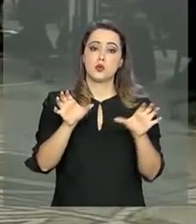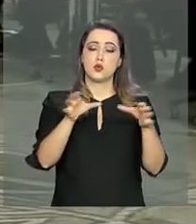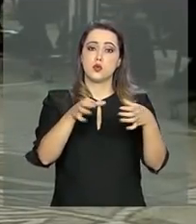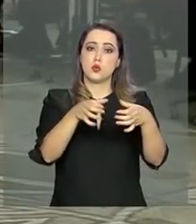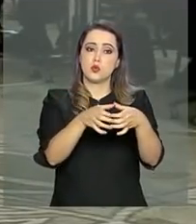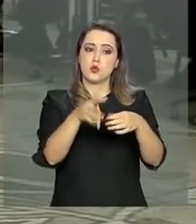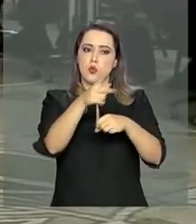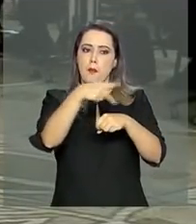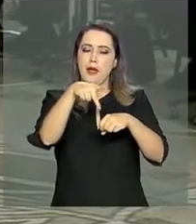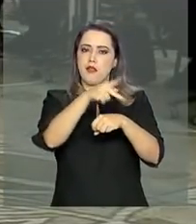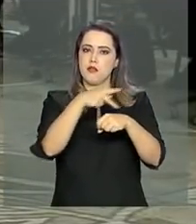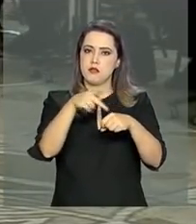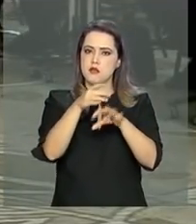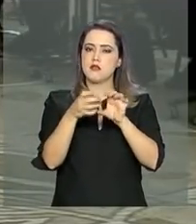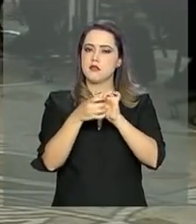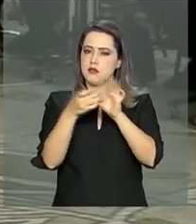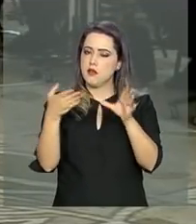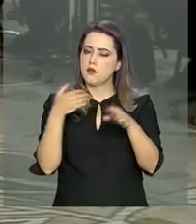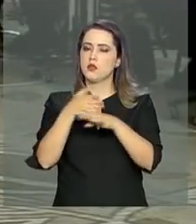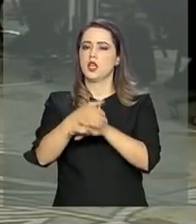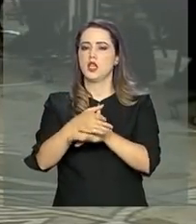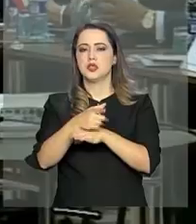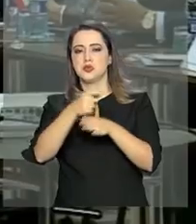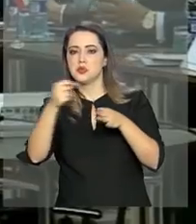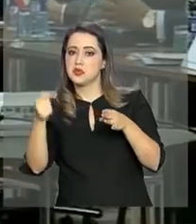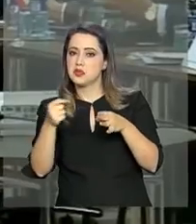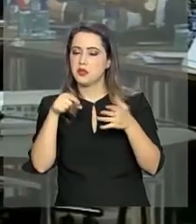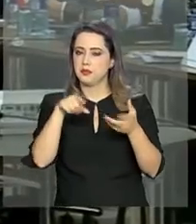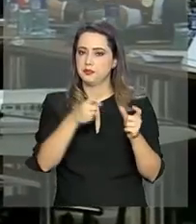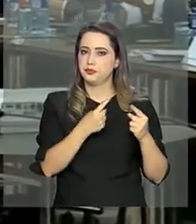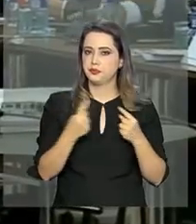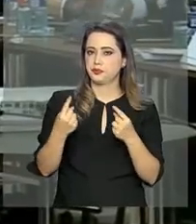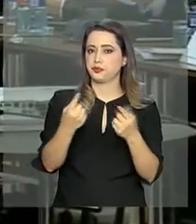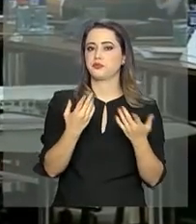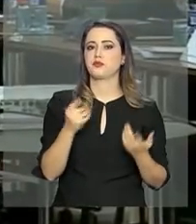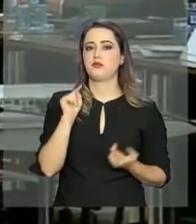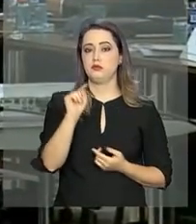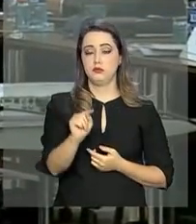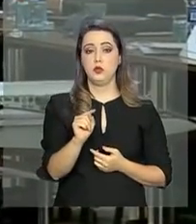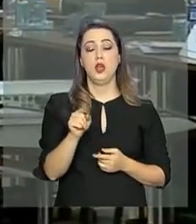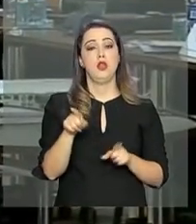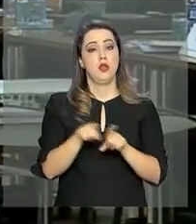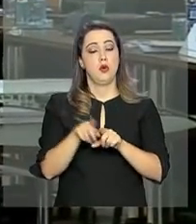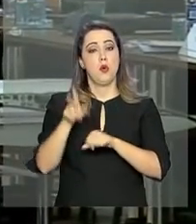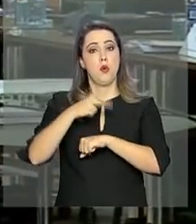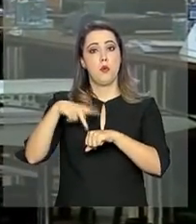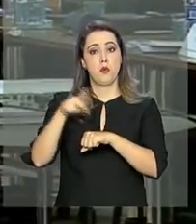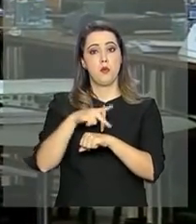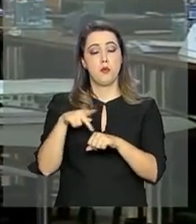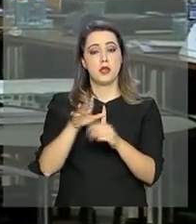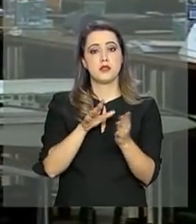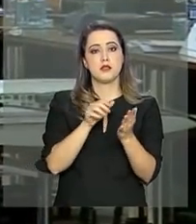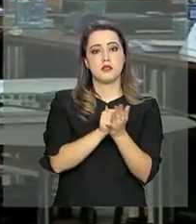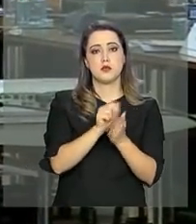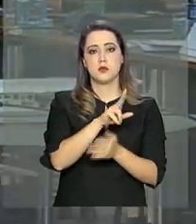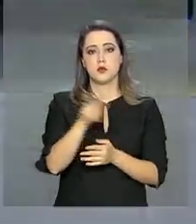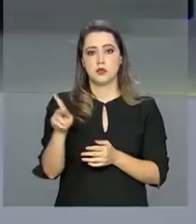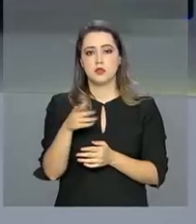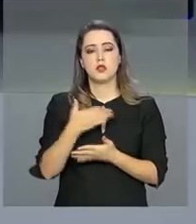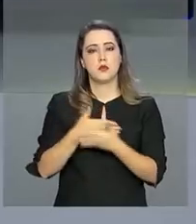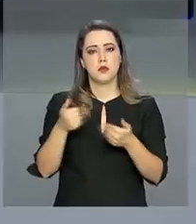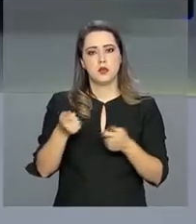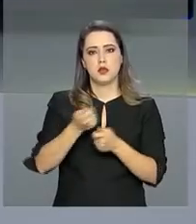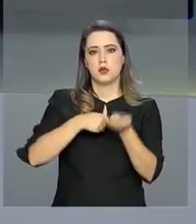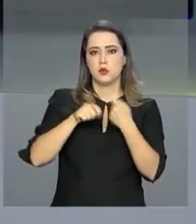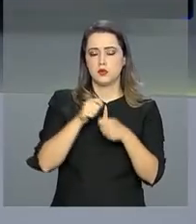período em que vai ficar à frente da presidência da cplp em cabo verde quer aumentar a cooperação econômica entre os países do grupo no